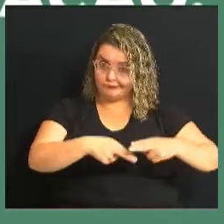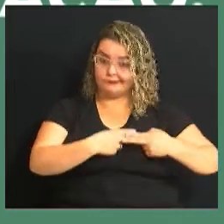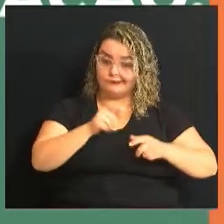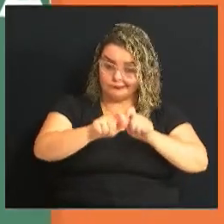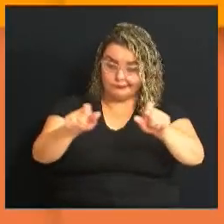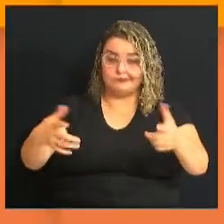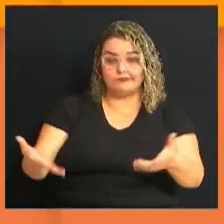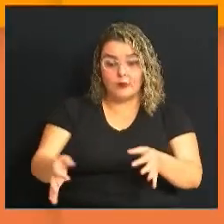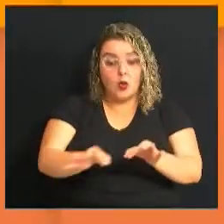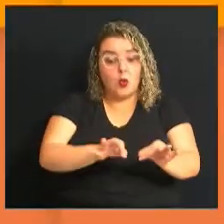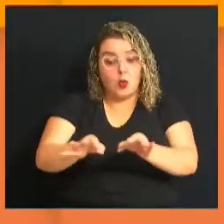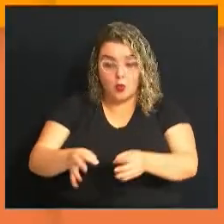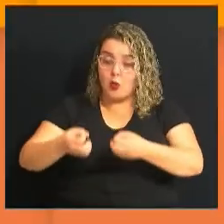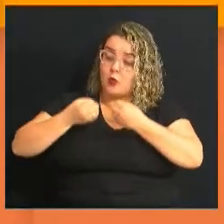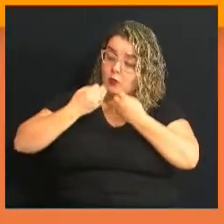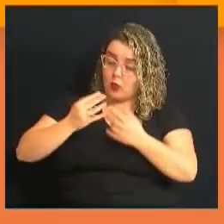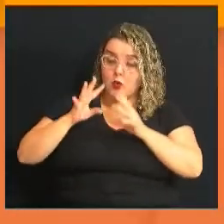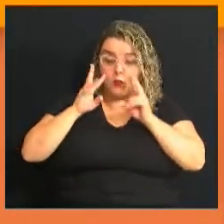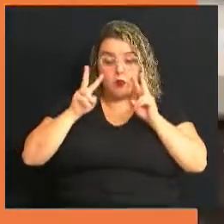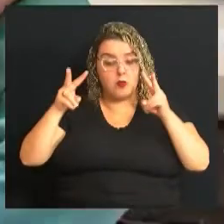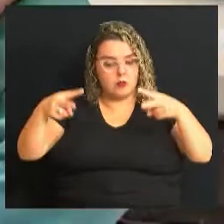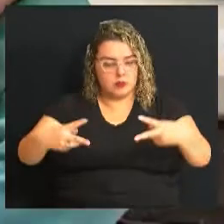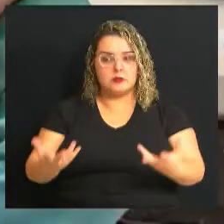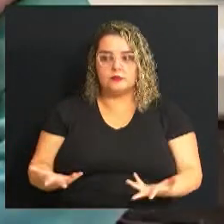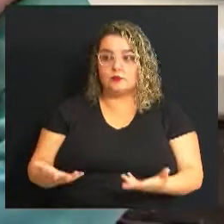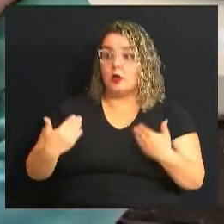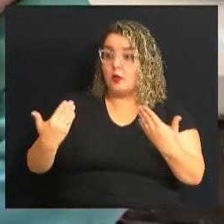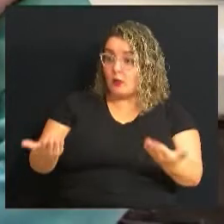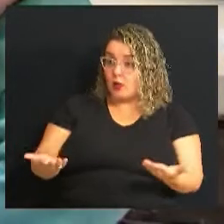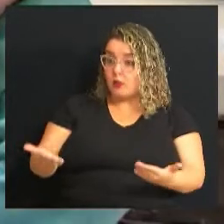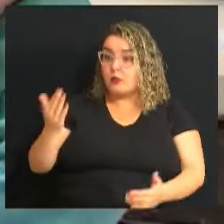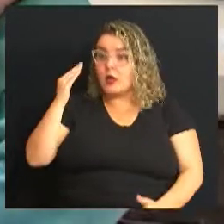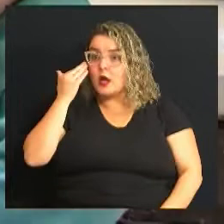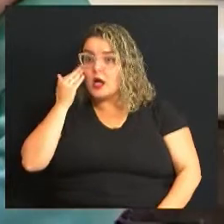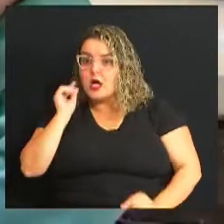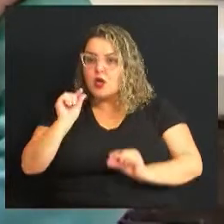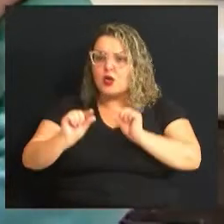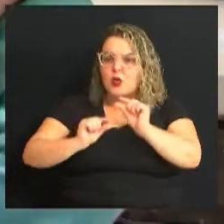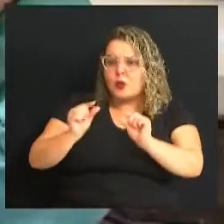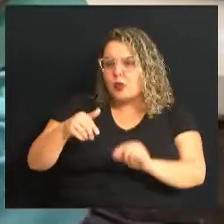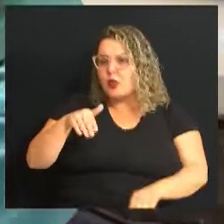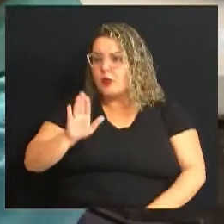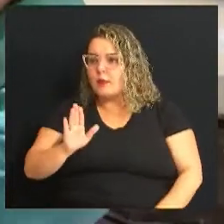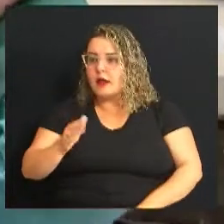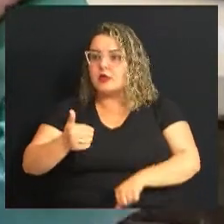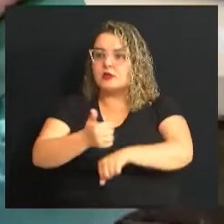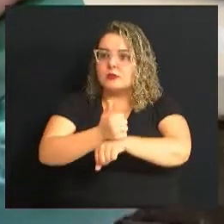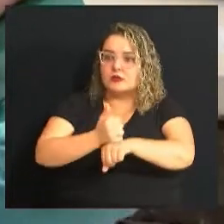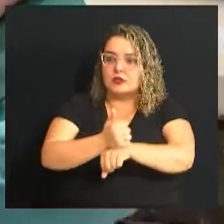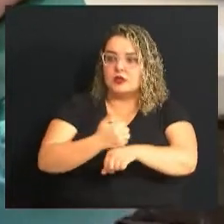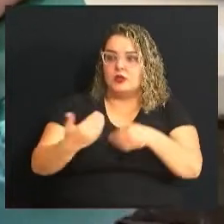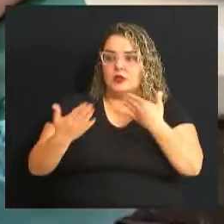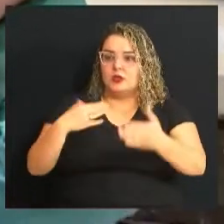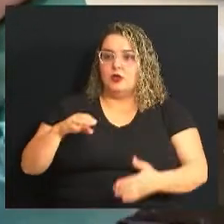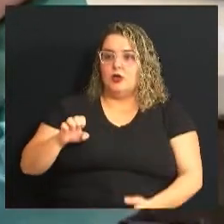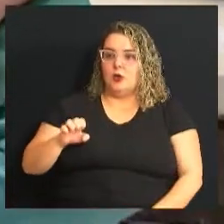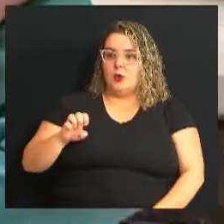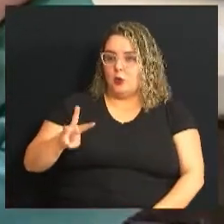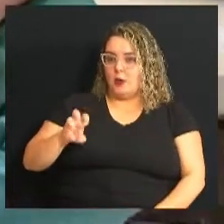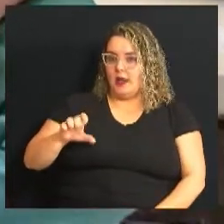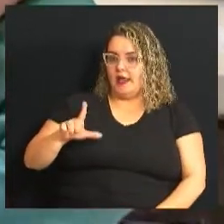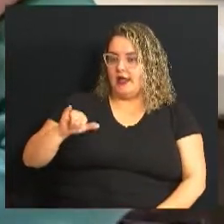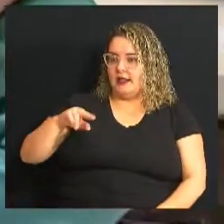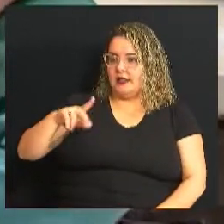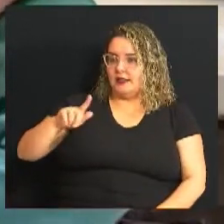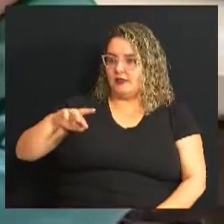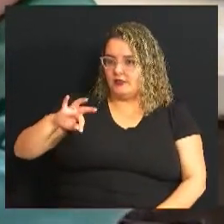organização e boa observação. Bom, e para a gente entender um pouco mais sobre essa profissão, estou aqui com o Wellington, tudo bem?